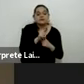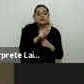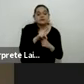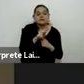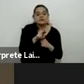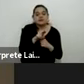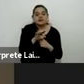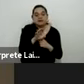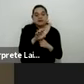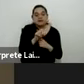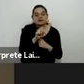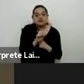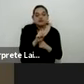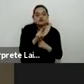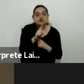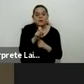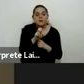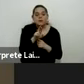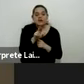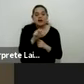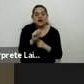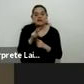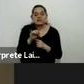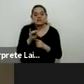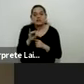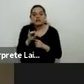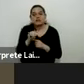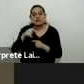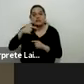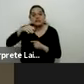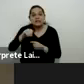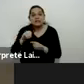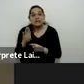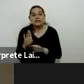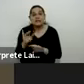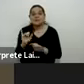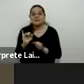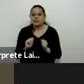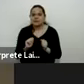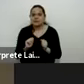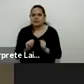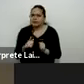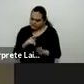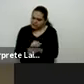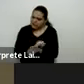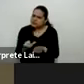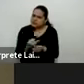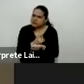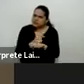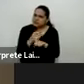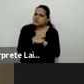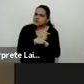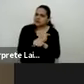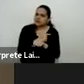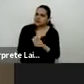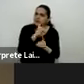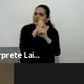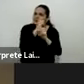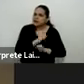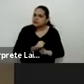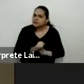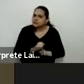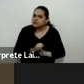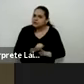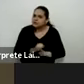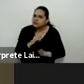de 70 bi. Então, veja que há saídas fiscais. O problema é que o